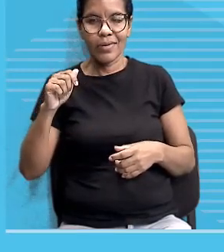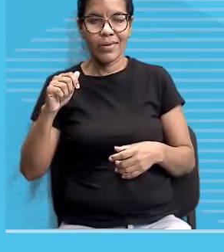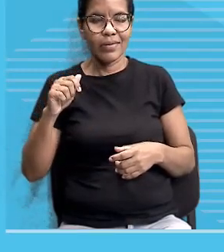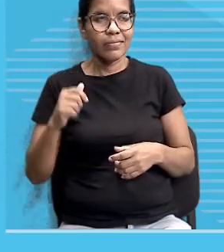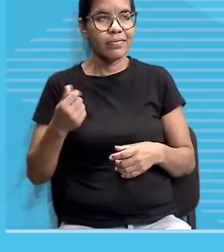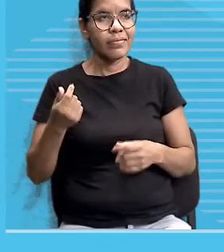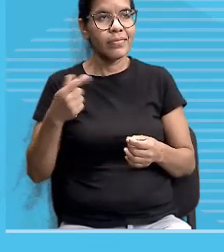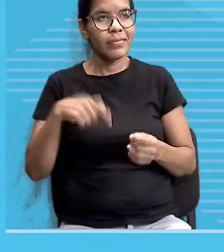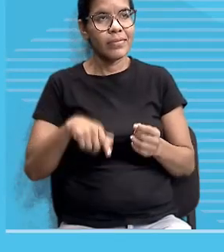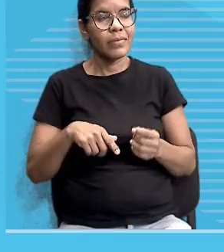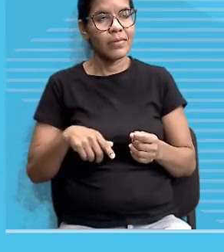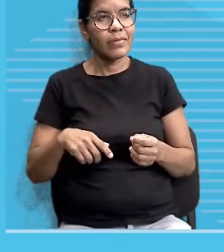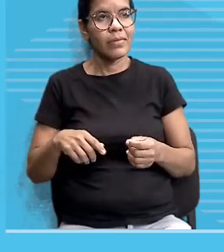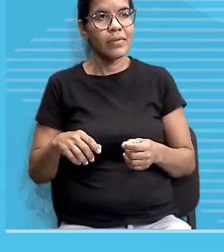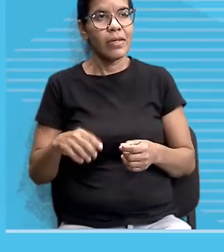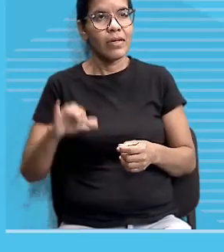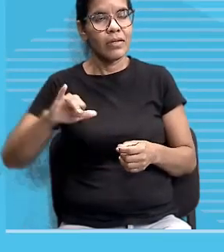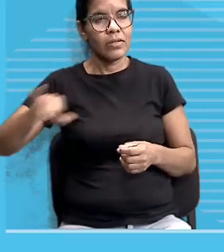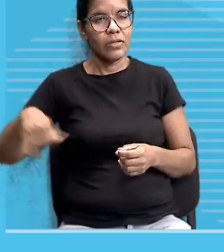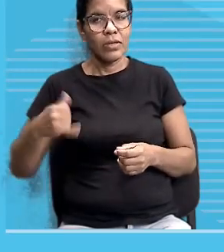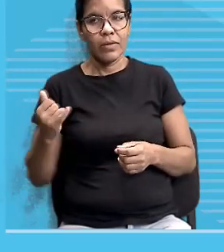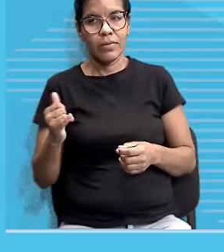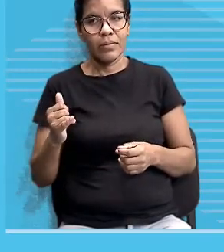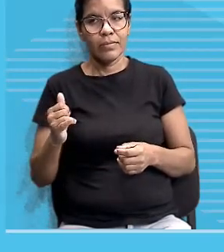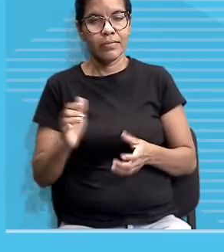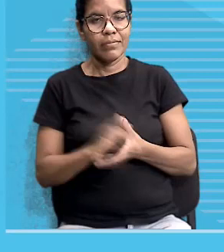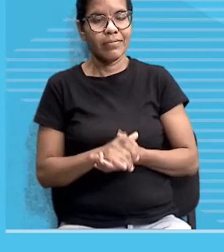já está em joules